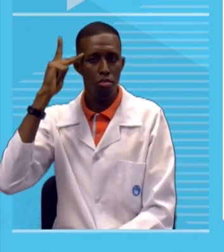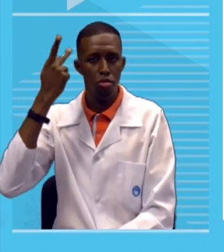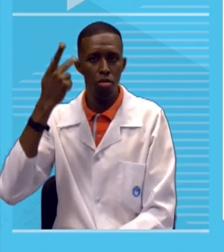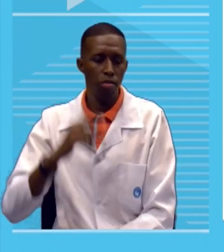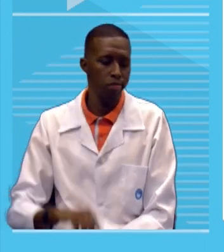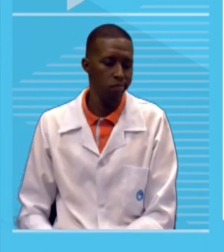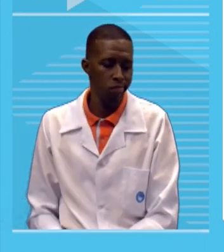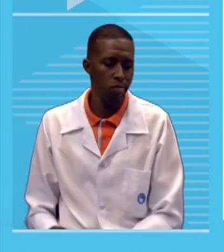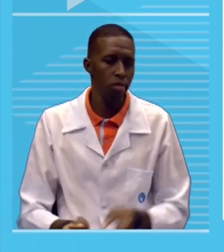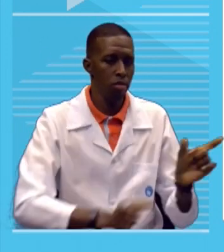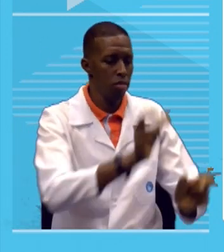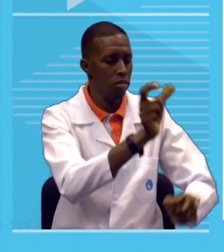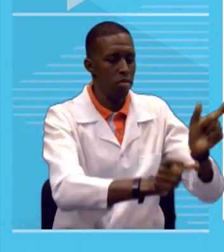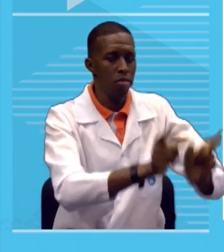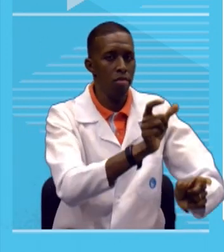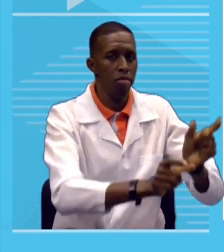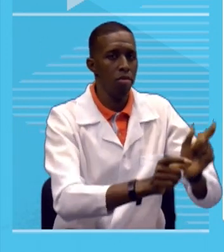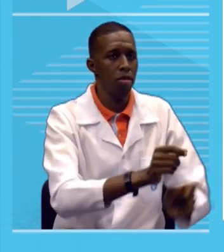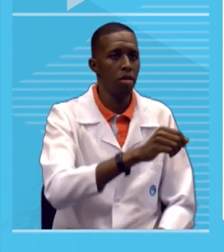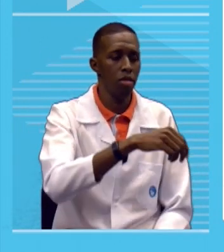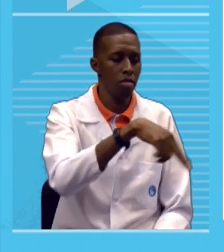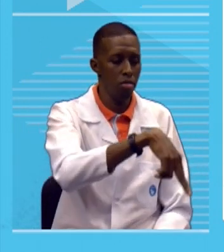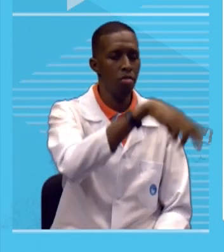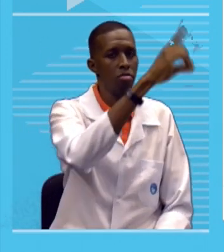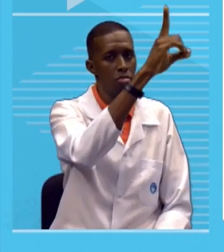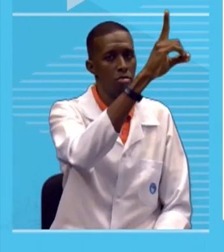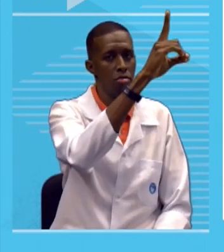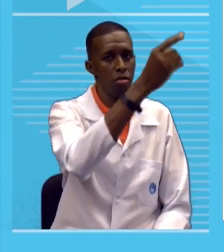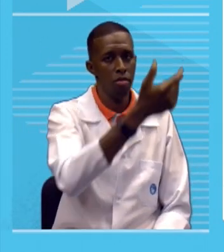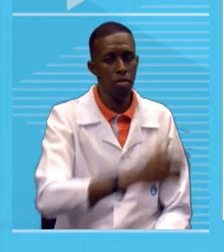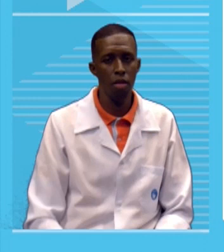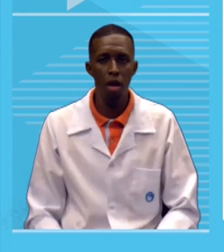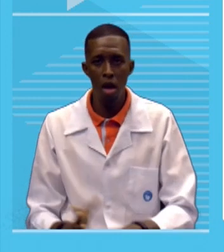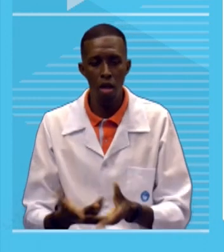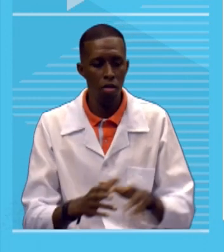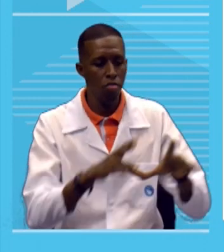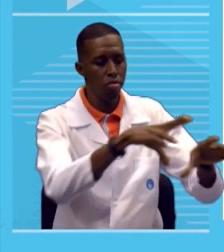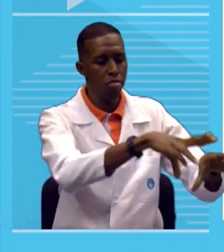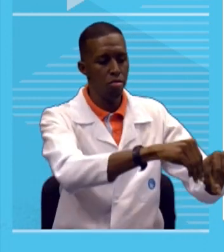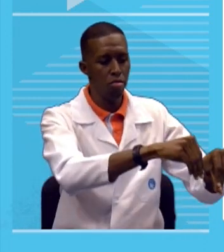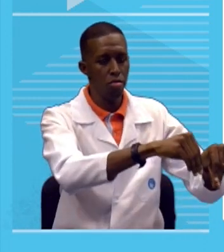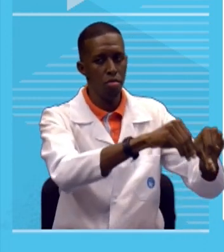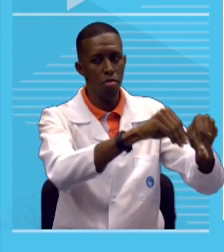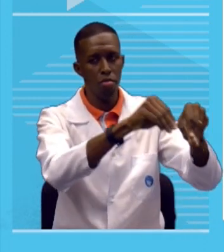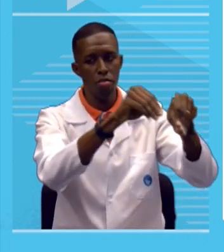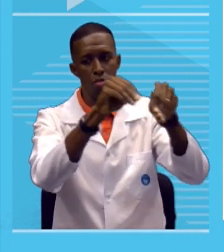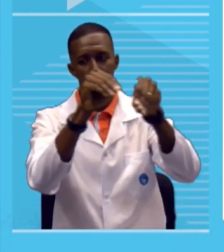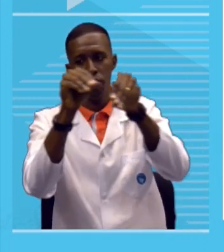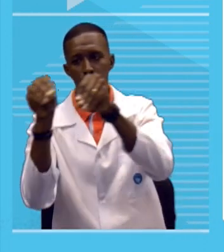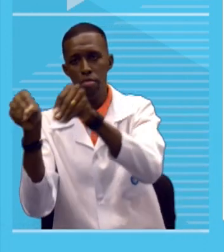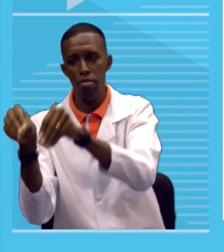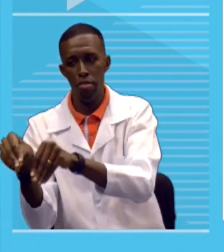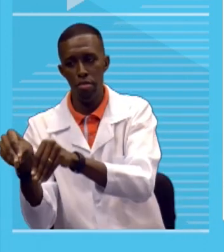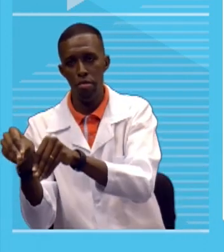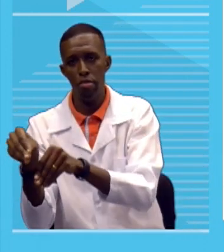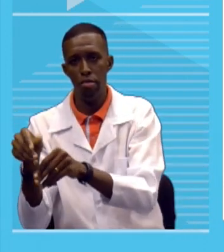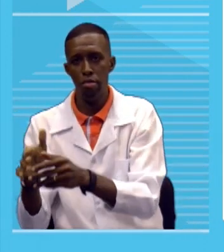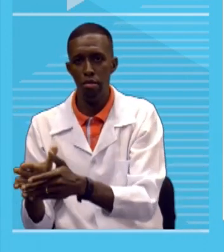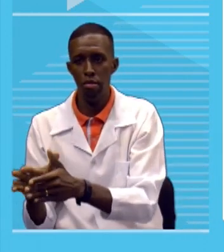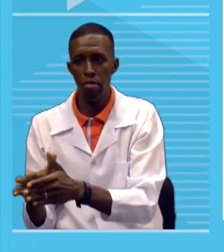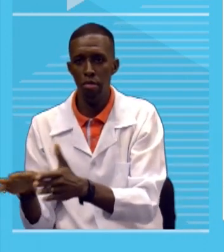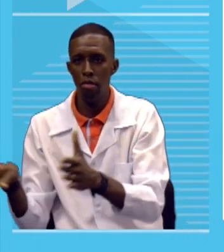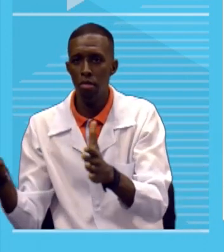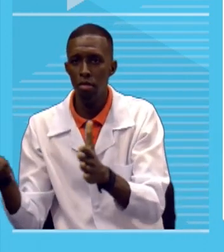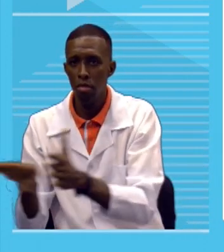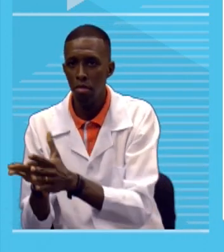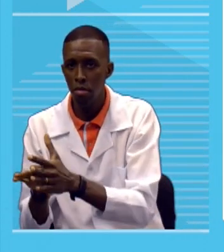questão da xenofobia, entra a questão de que nem todo mundo que migra vai ter acesso a uma saúde, uma